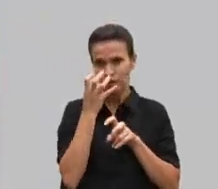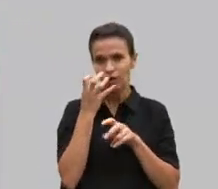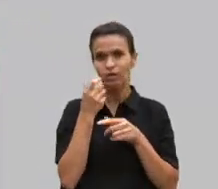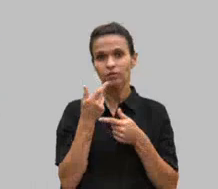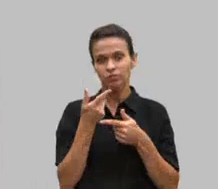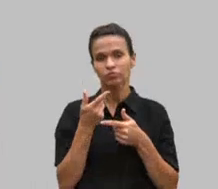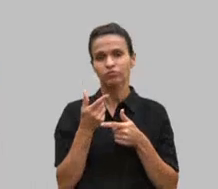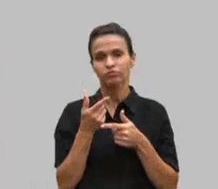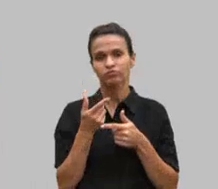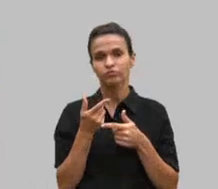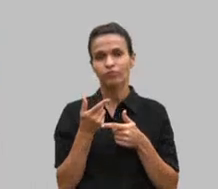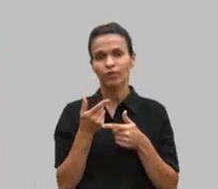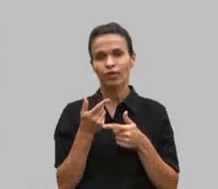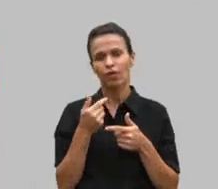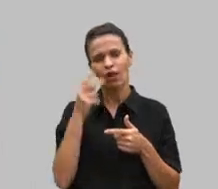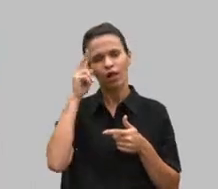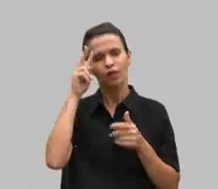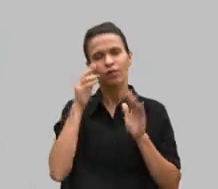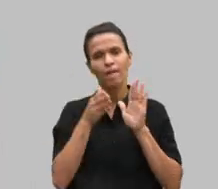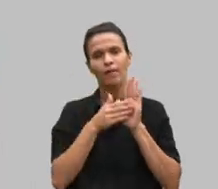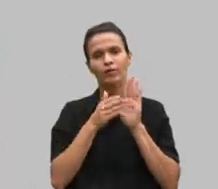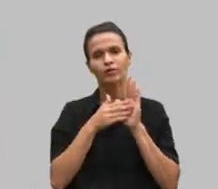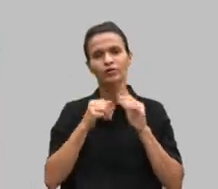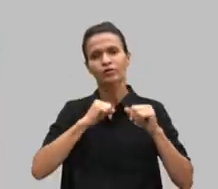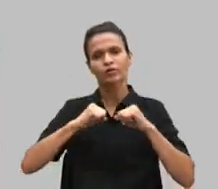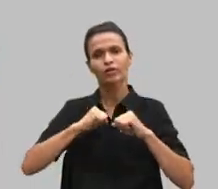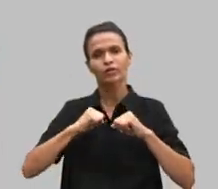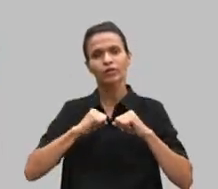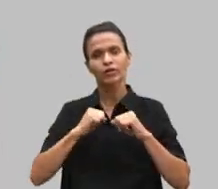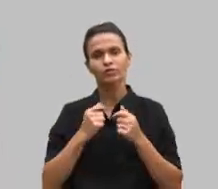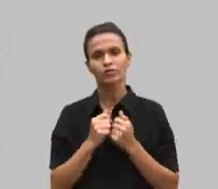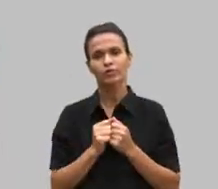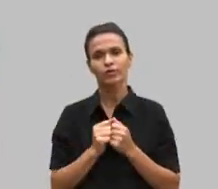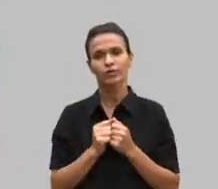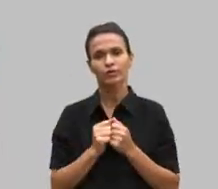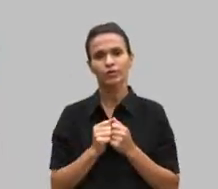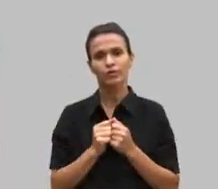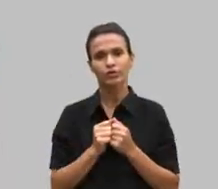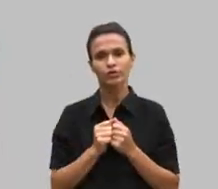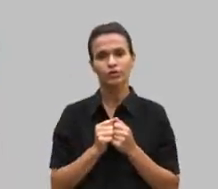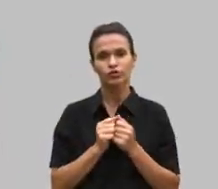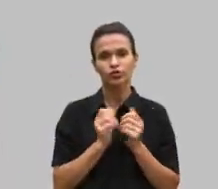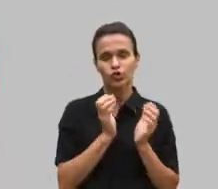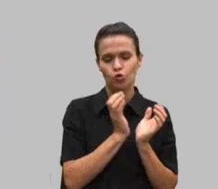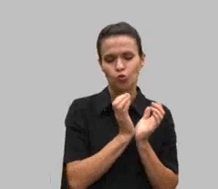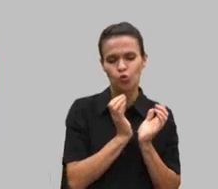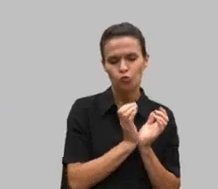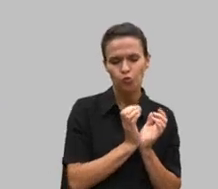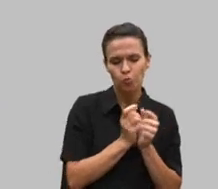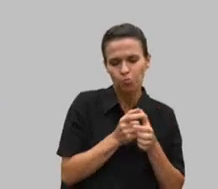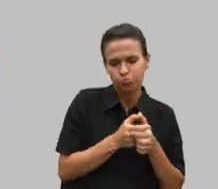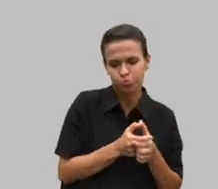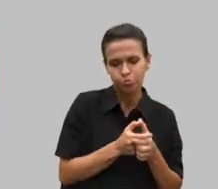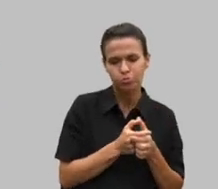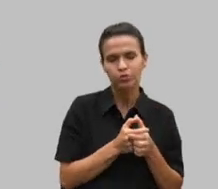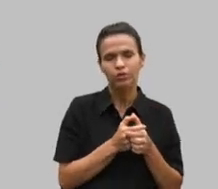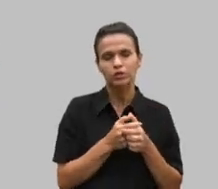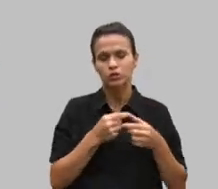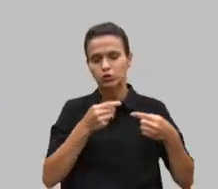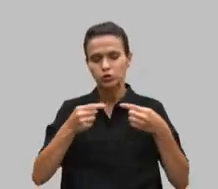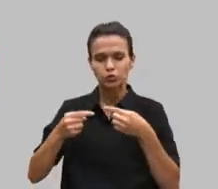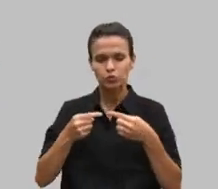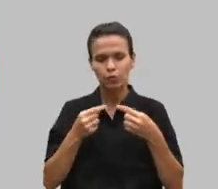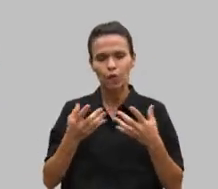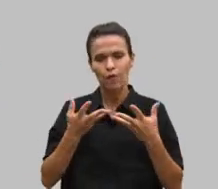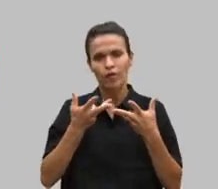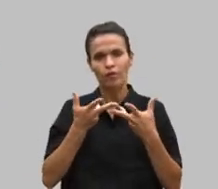proposta que a gente tava debatendo sobre Equidade de grupos minoritários e tudo mais e a discussão muito qualificada que